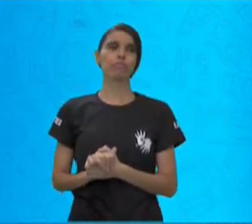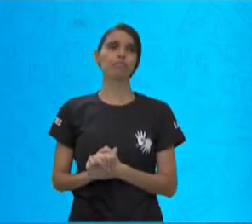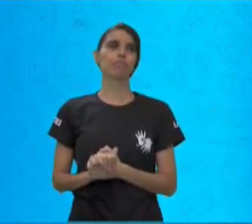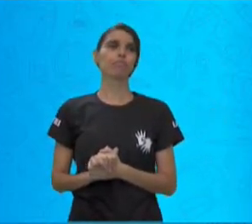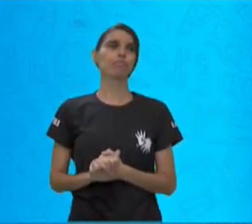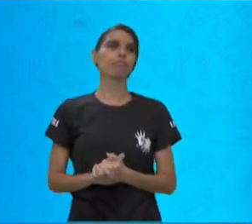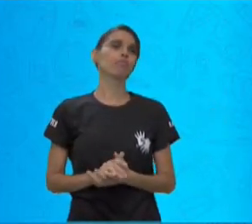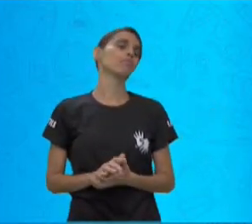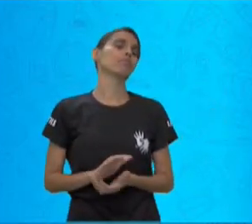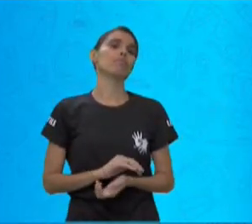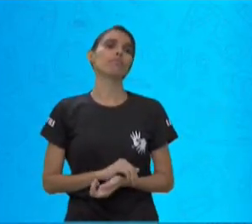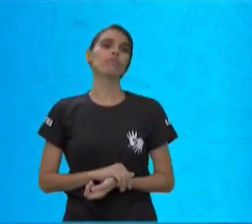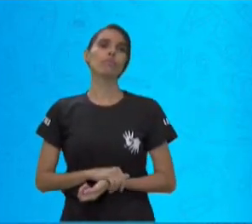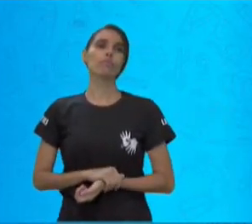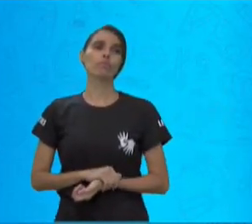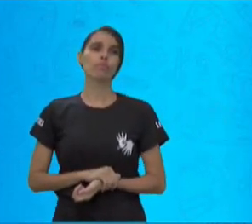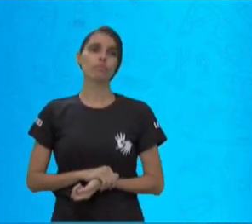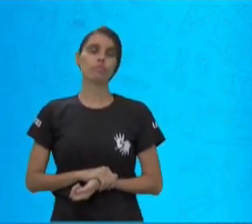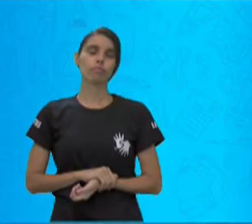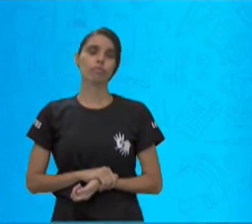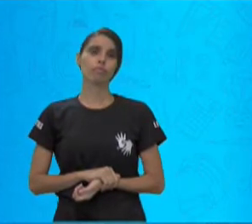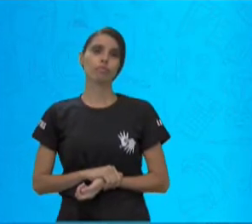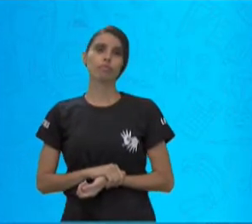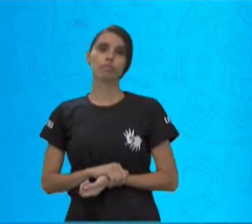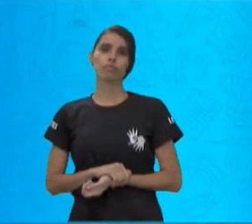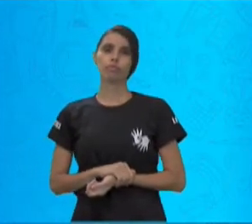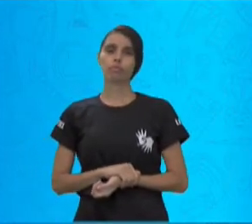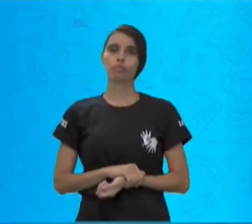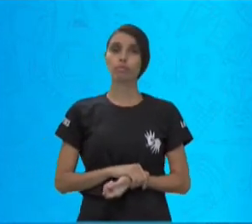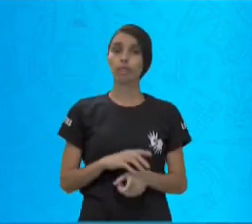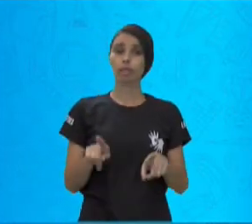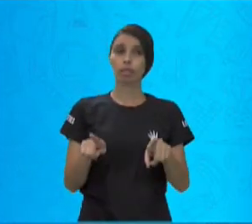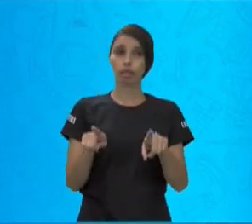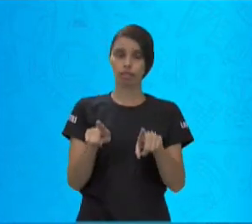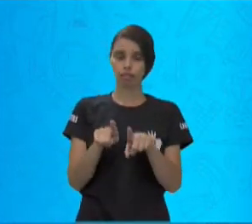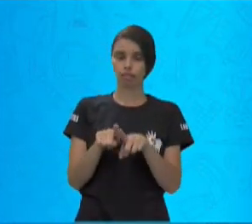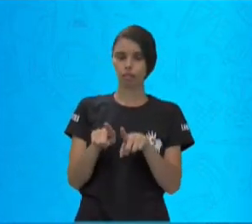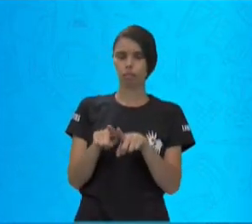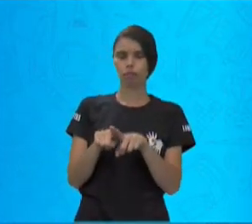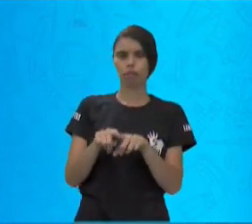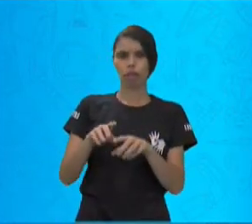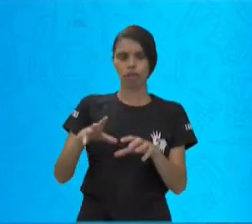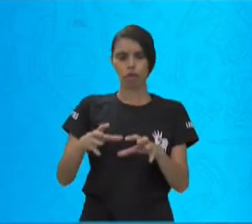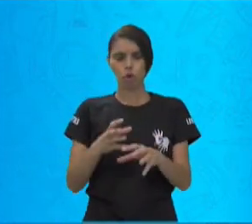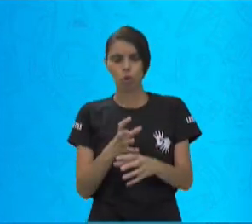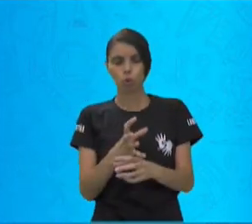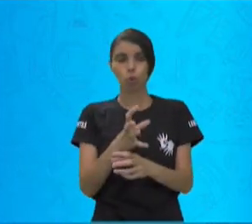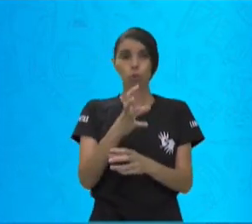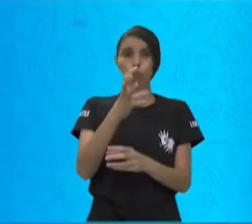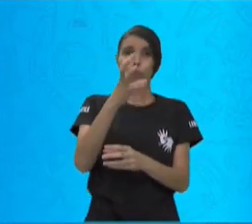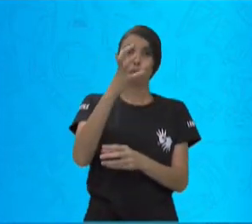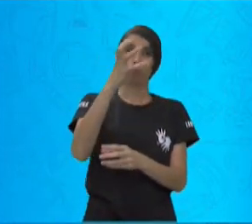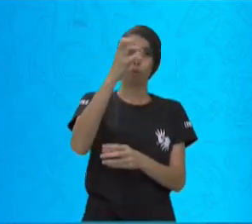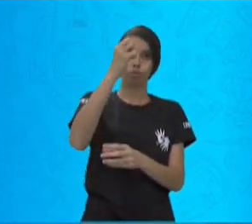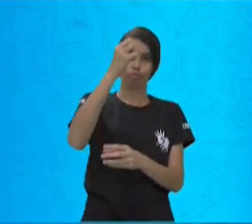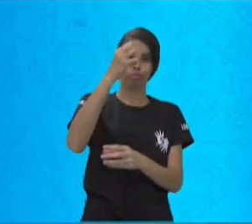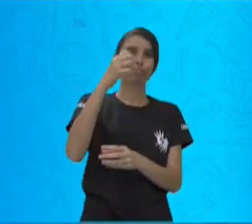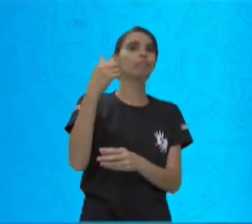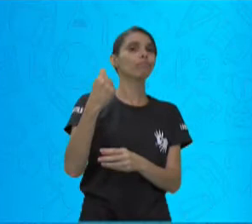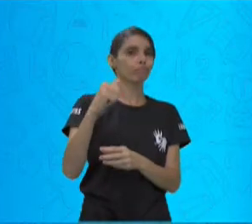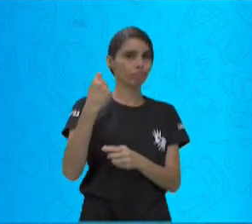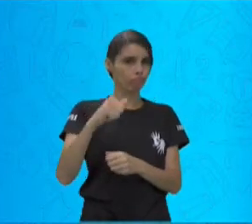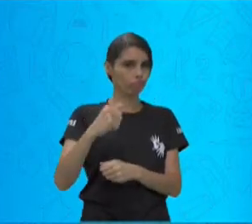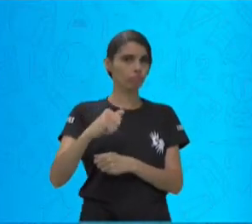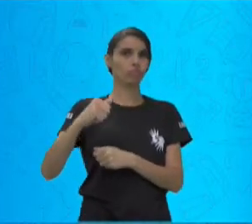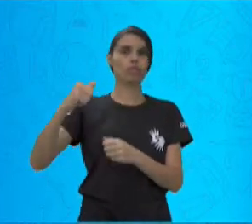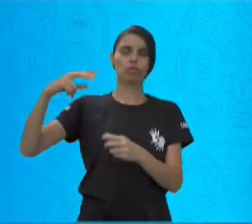aí ó e aqui em cima também hoje nós vamos fazer um corte para que